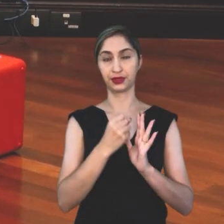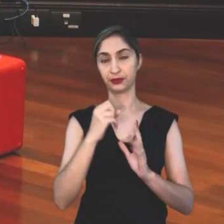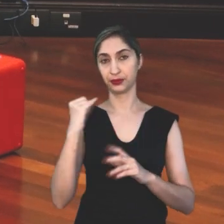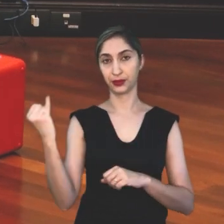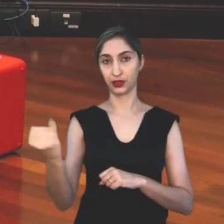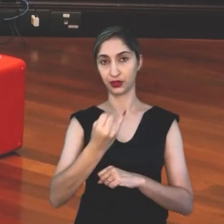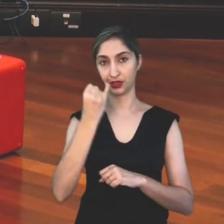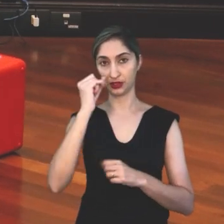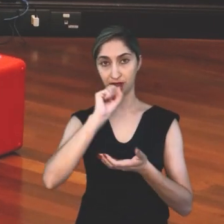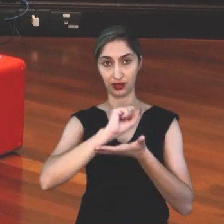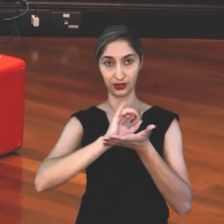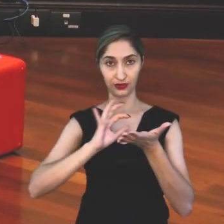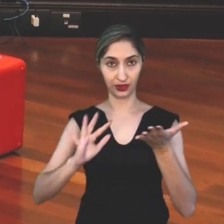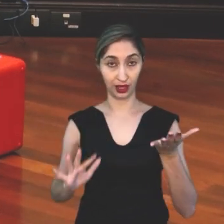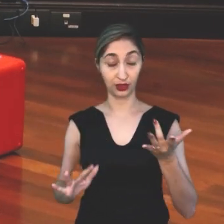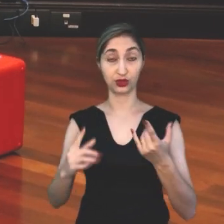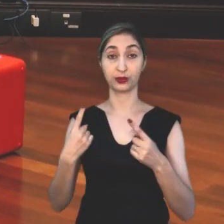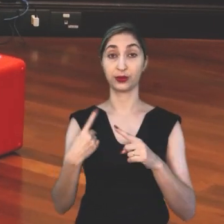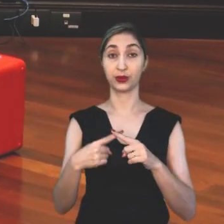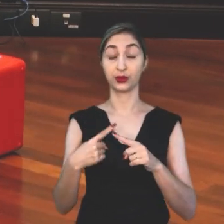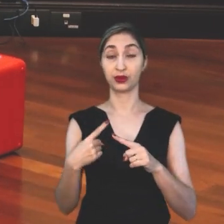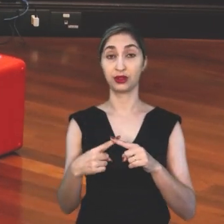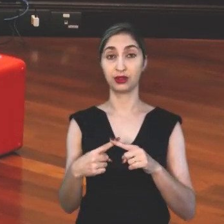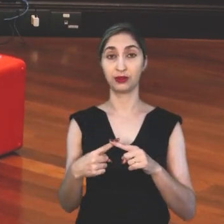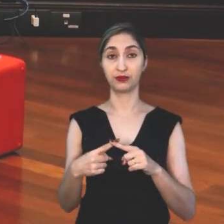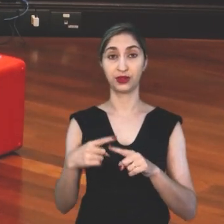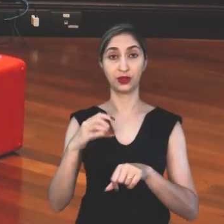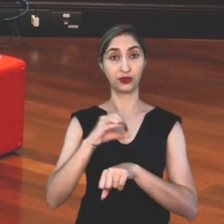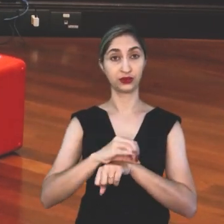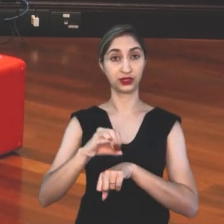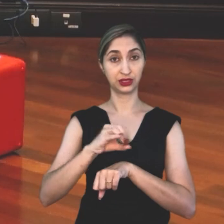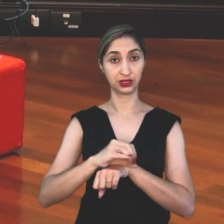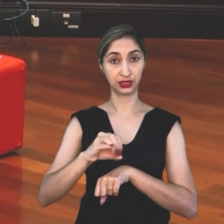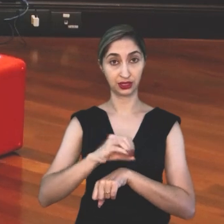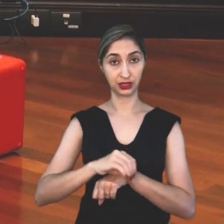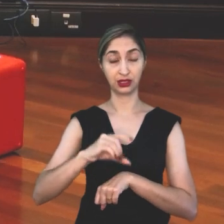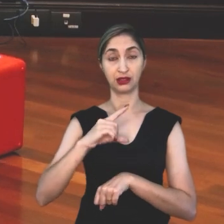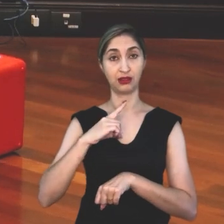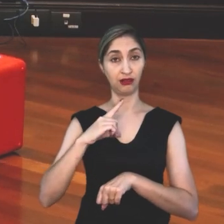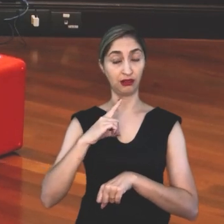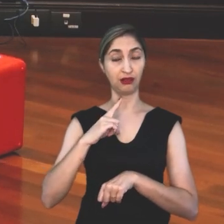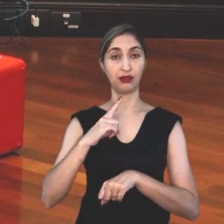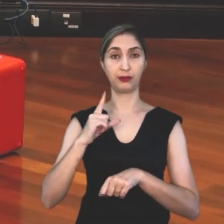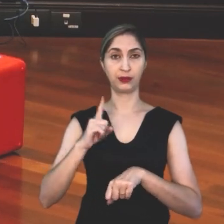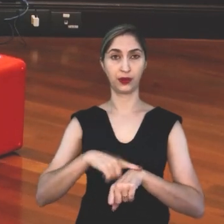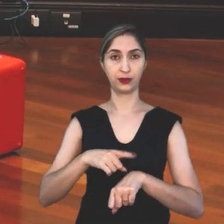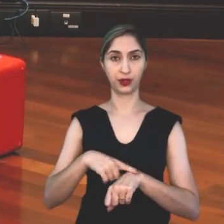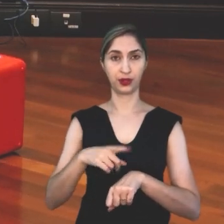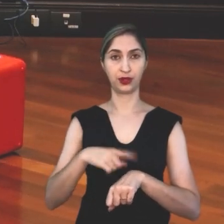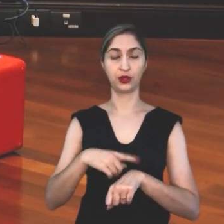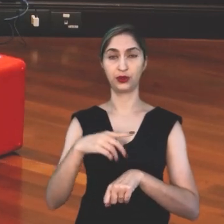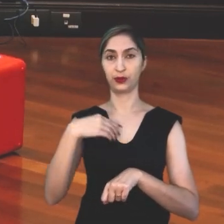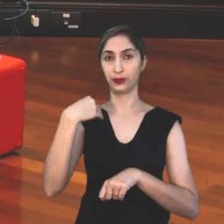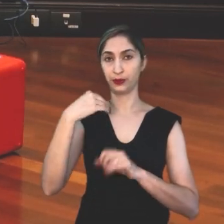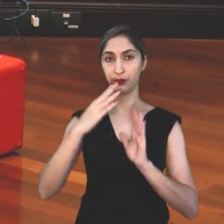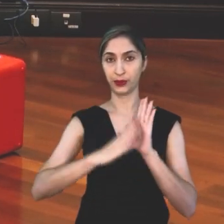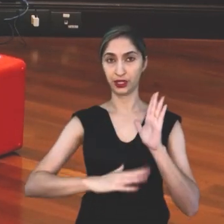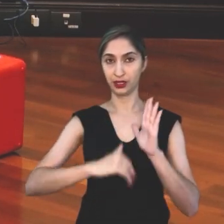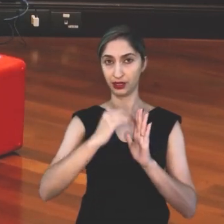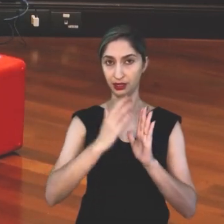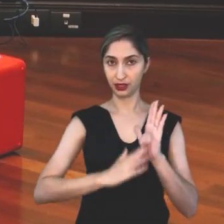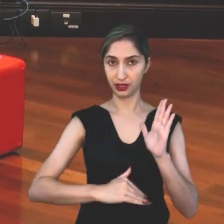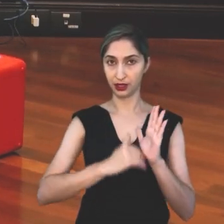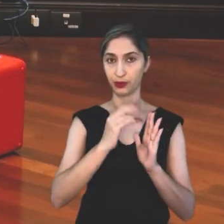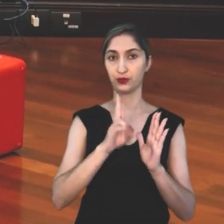A máscara é muito simbólica nas atividades, uma porque ela é a oficina da UFRJ Nacional propõe que as